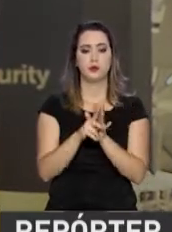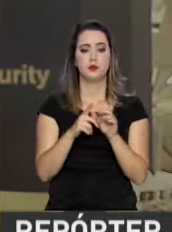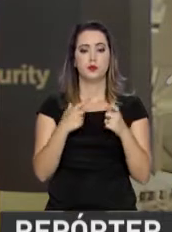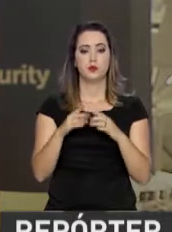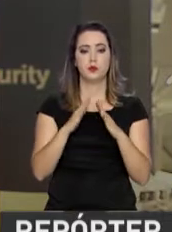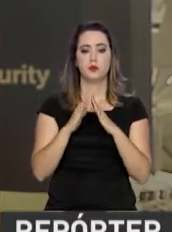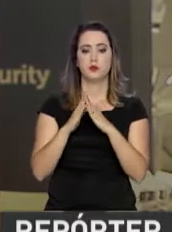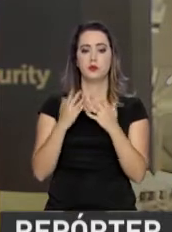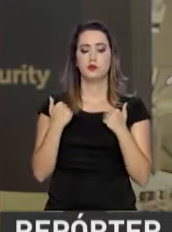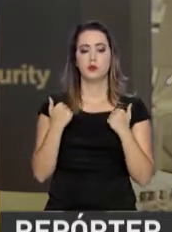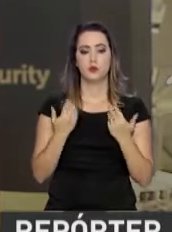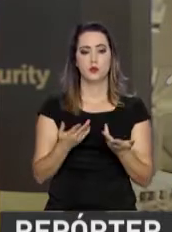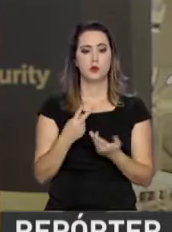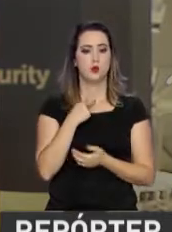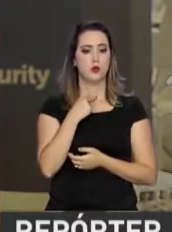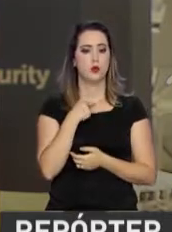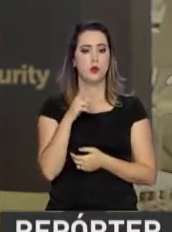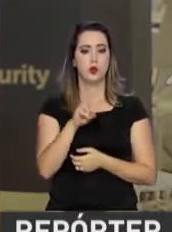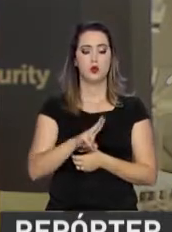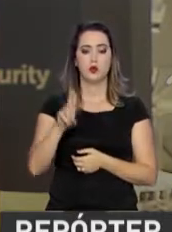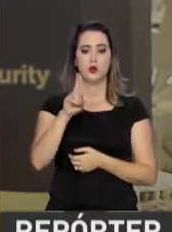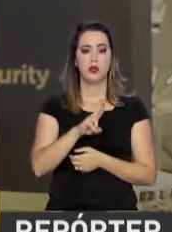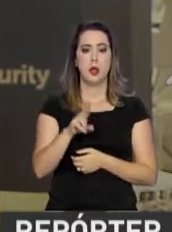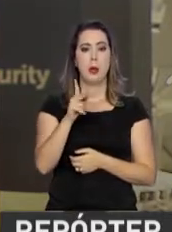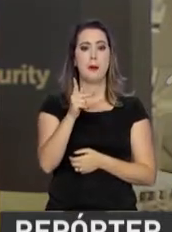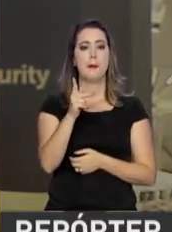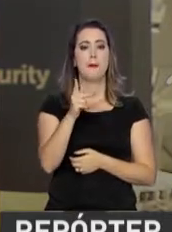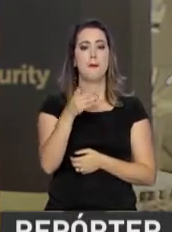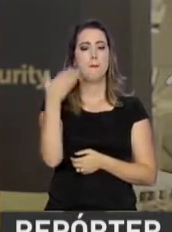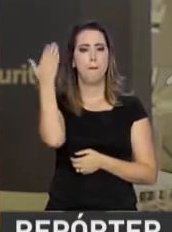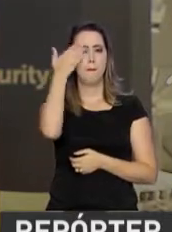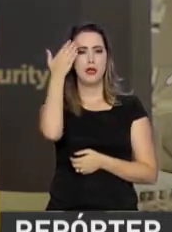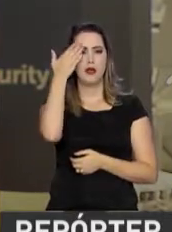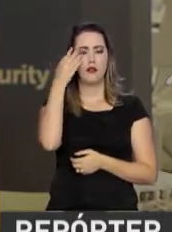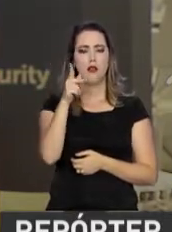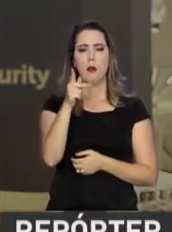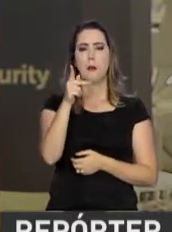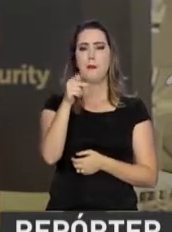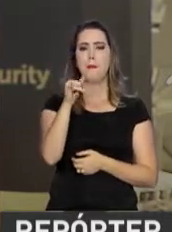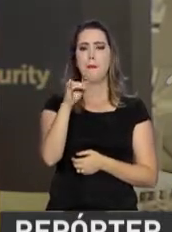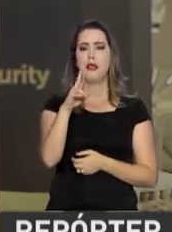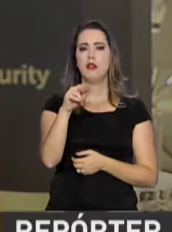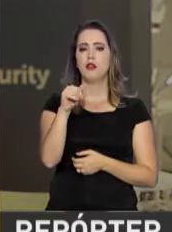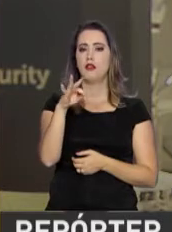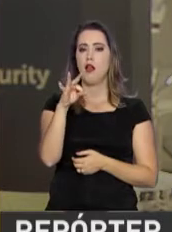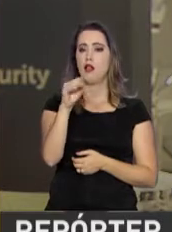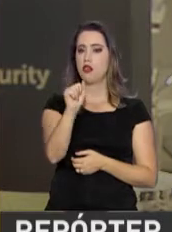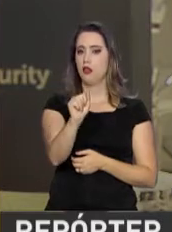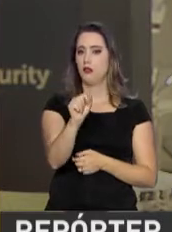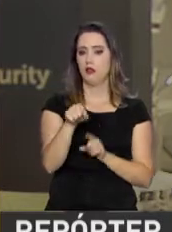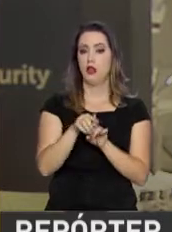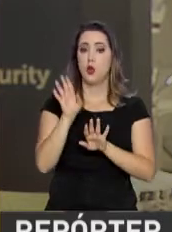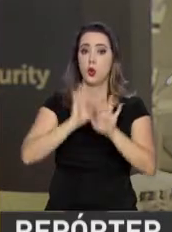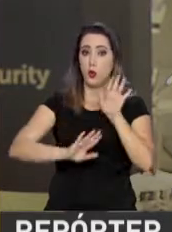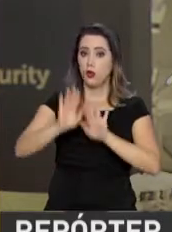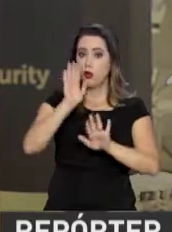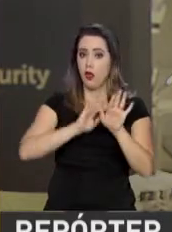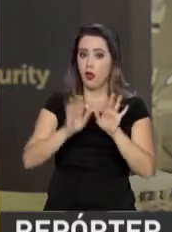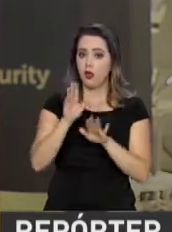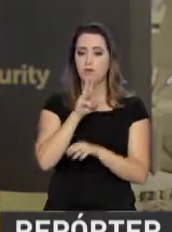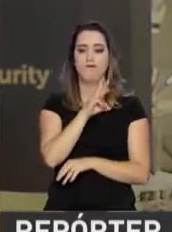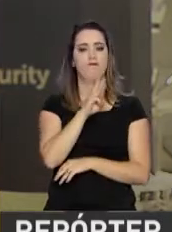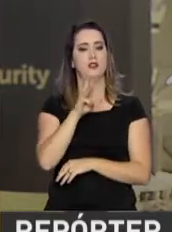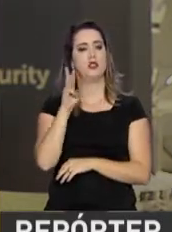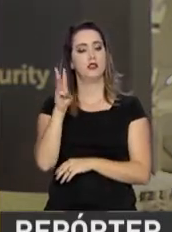a não utilizar software pirata que isso é um grande furo cuidado com a navegação e sempre que